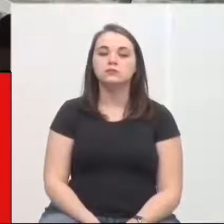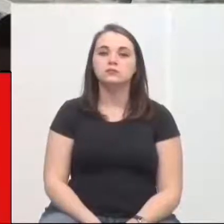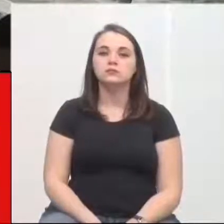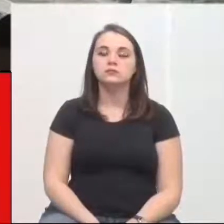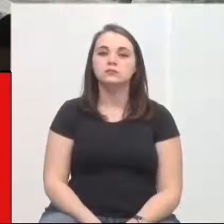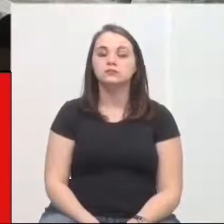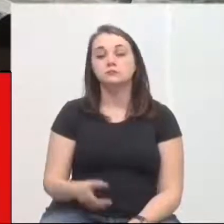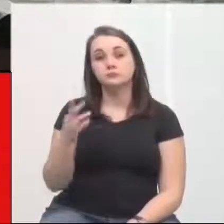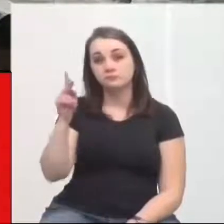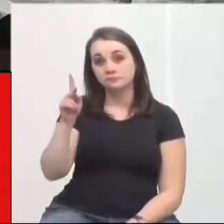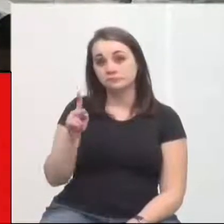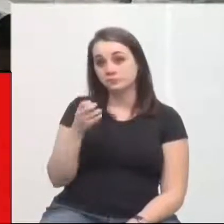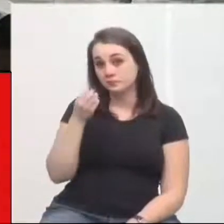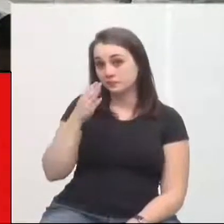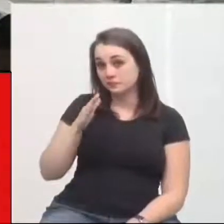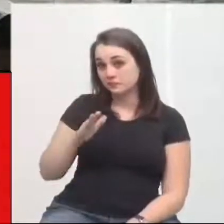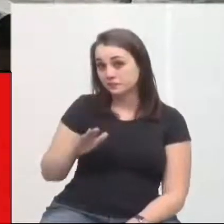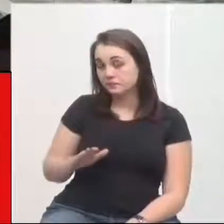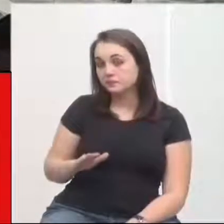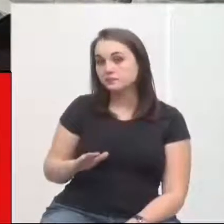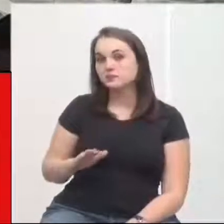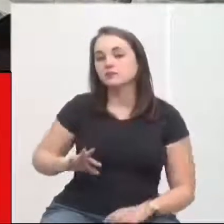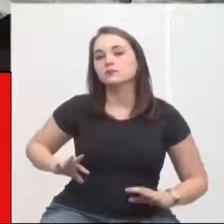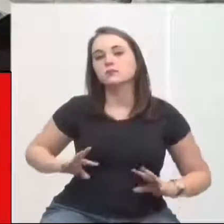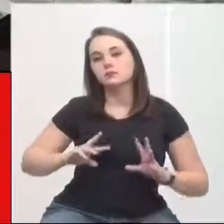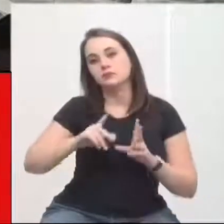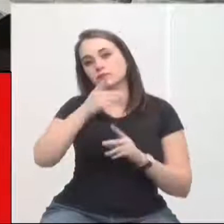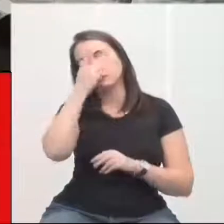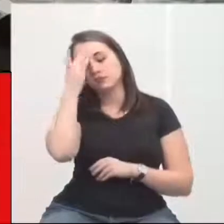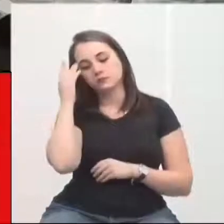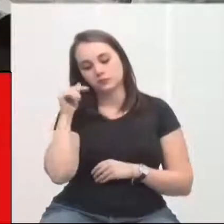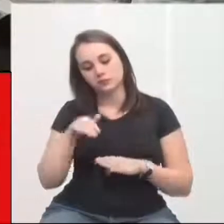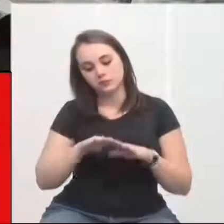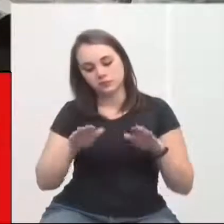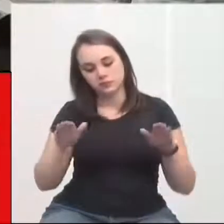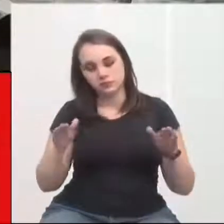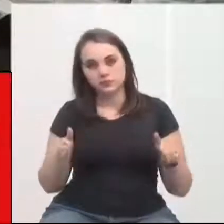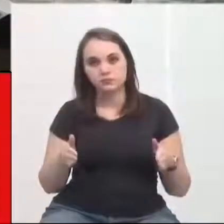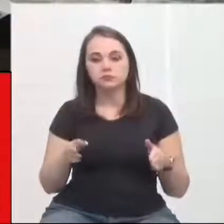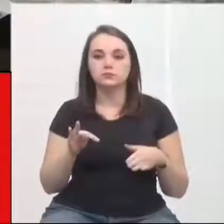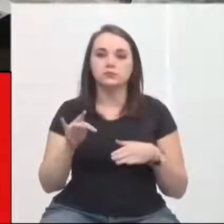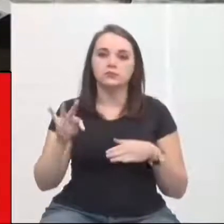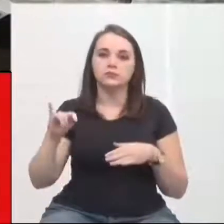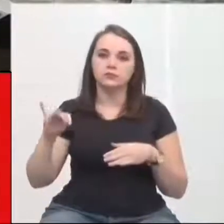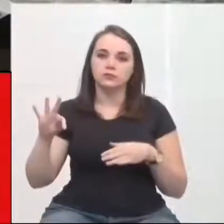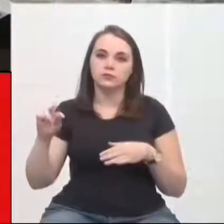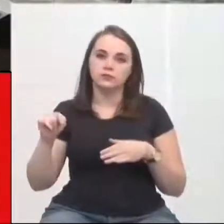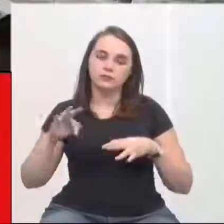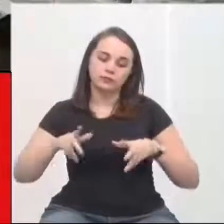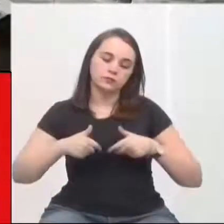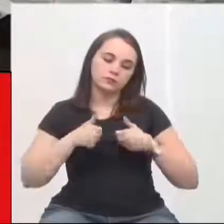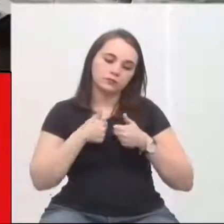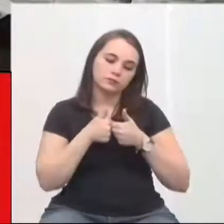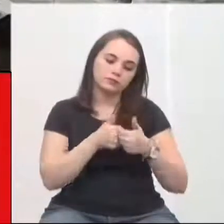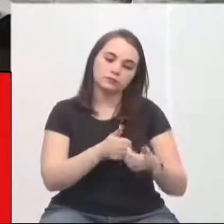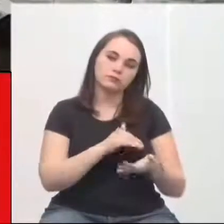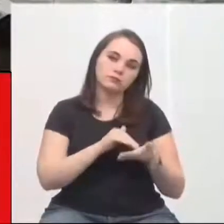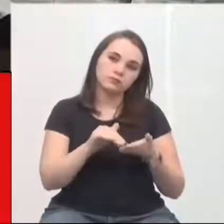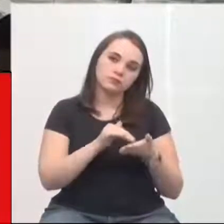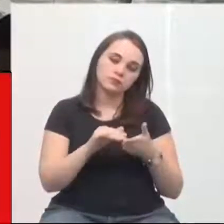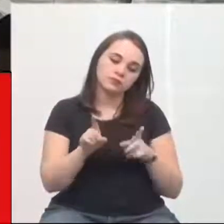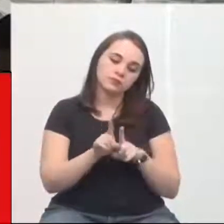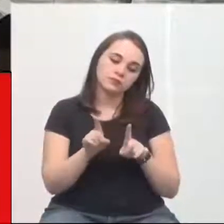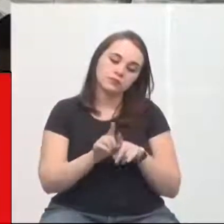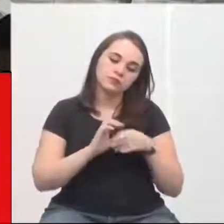Senhor presidente, muito boa tarde. Boa tarde aos demais membros da mesa, Tita, todos que acompanham da secretaria. Cumprimentar as